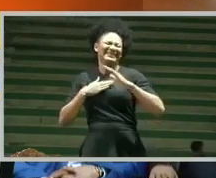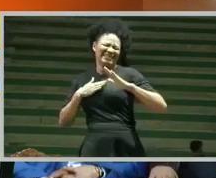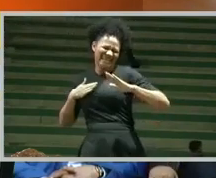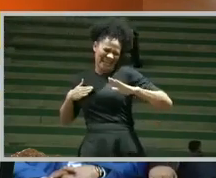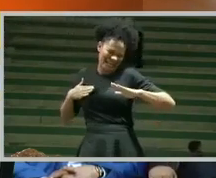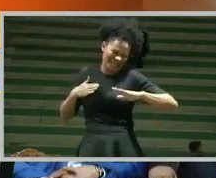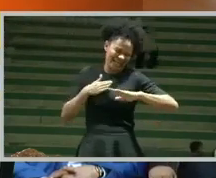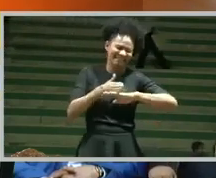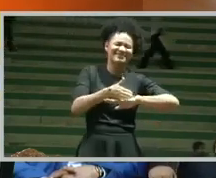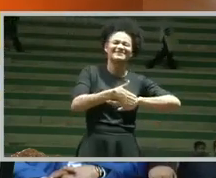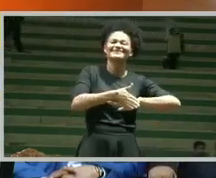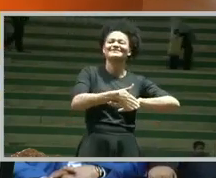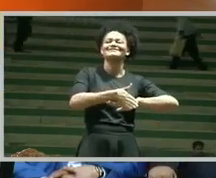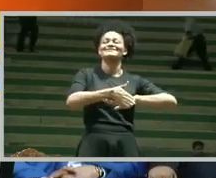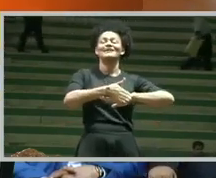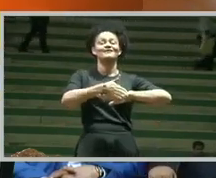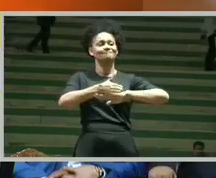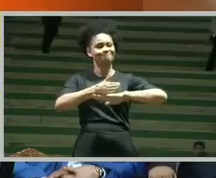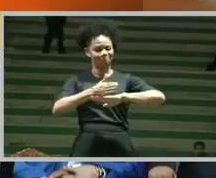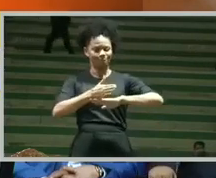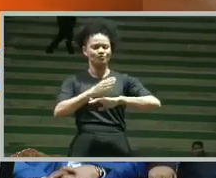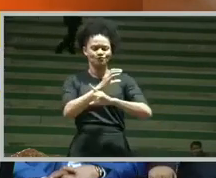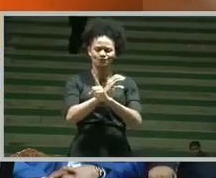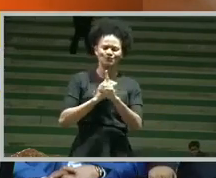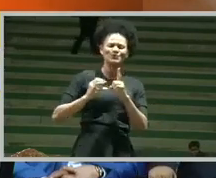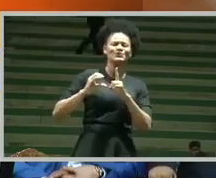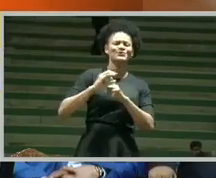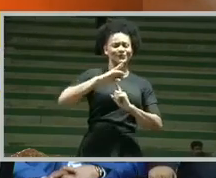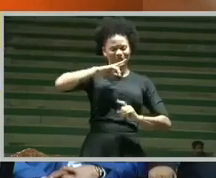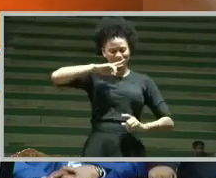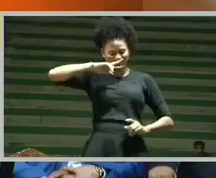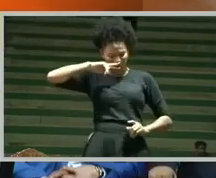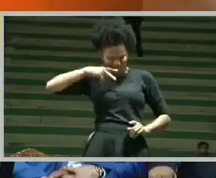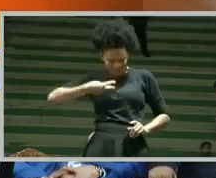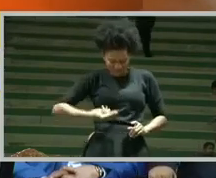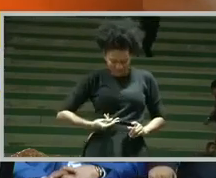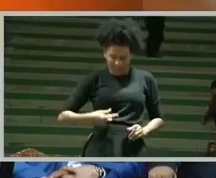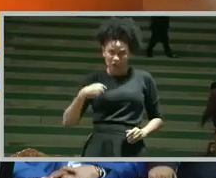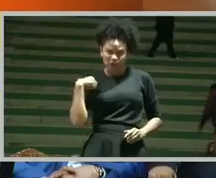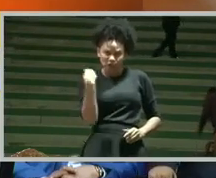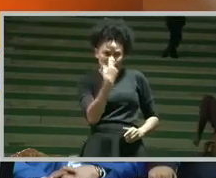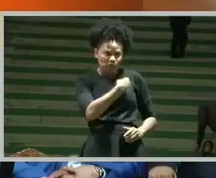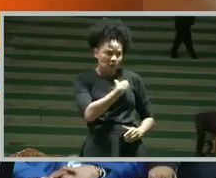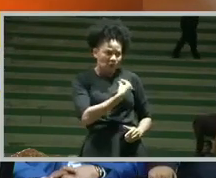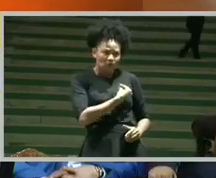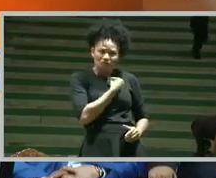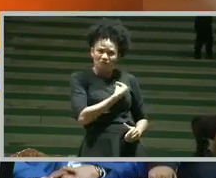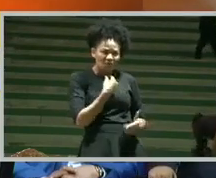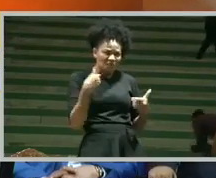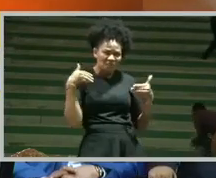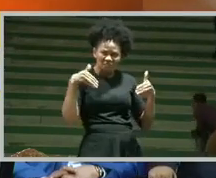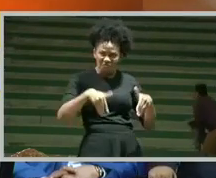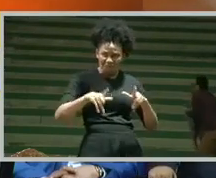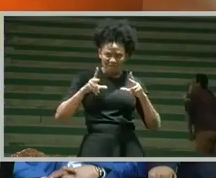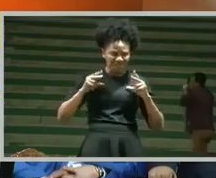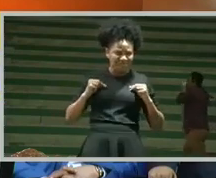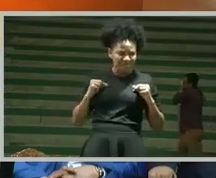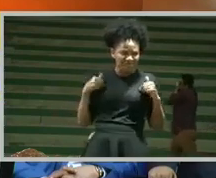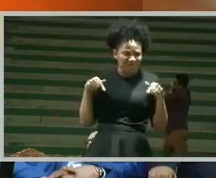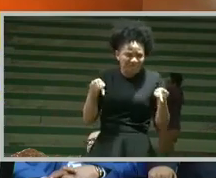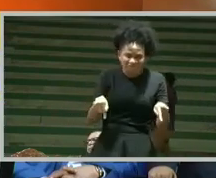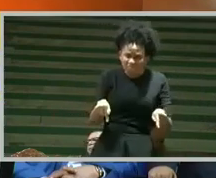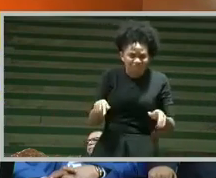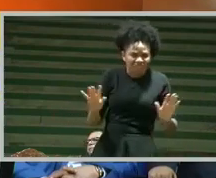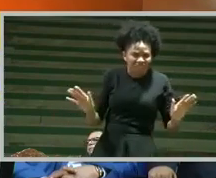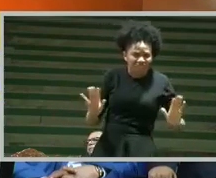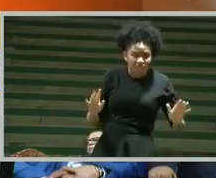culto, reconhecendo, primeiro, se estamos aqui, não é porque merecemos.